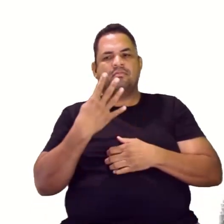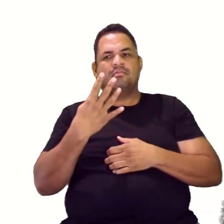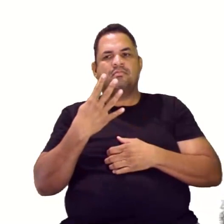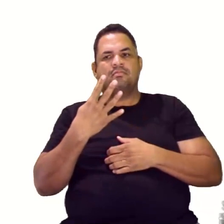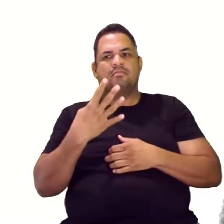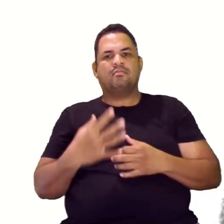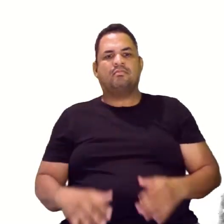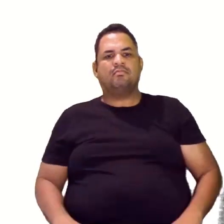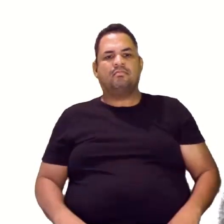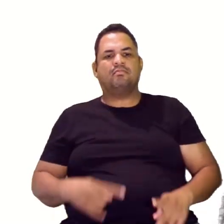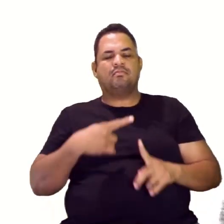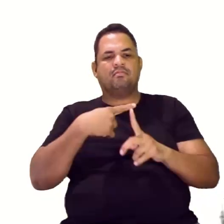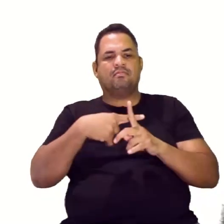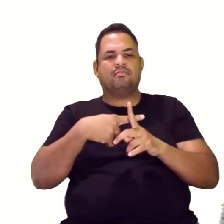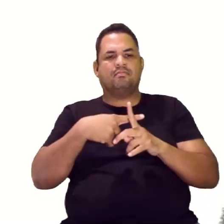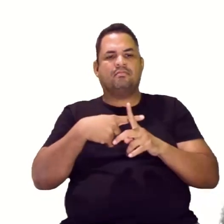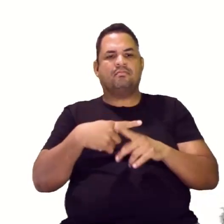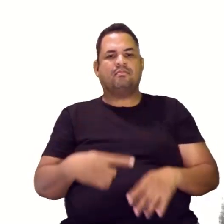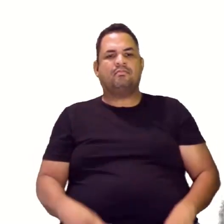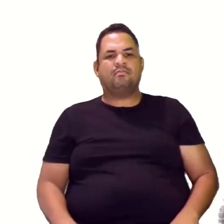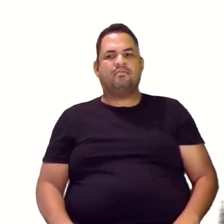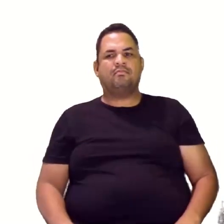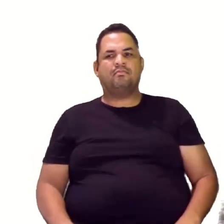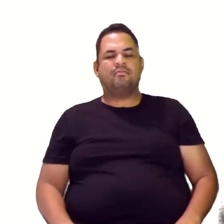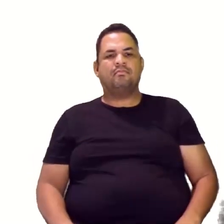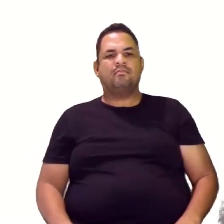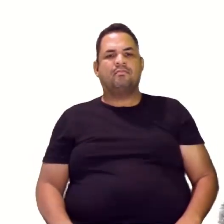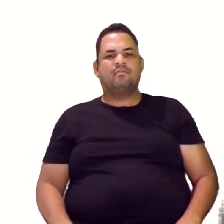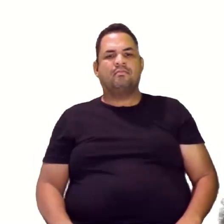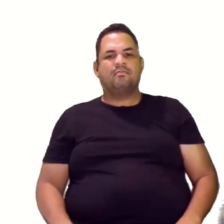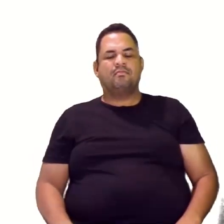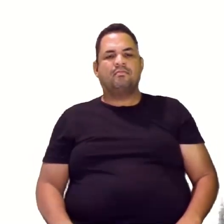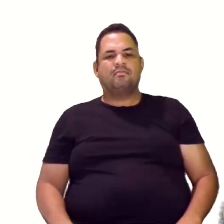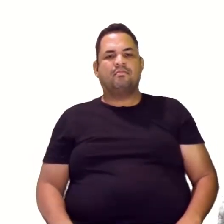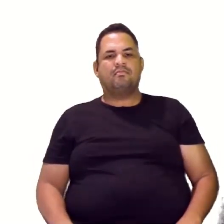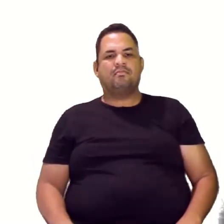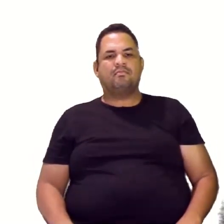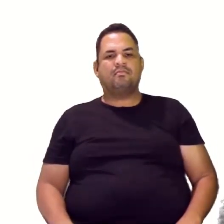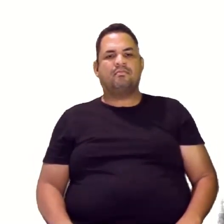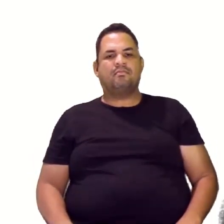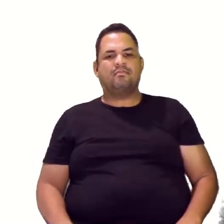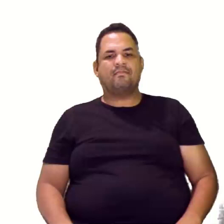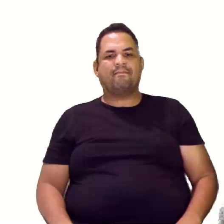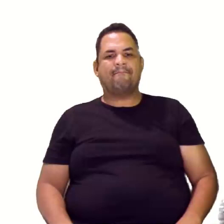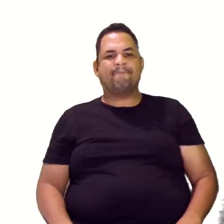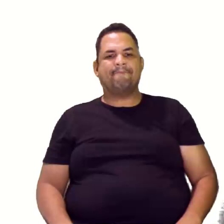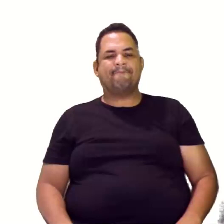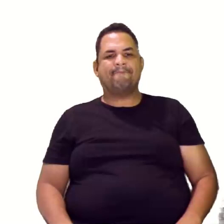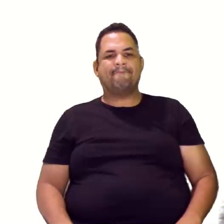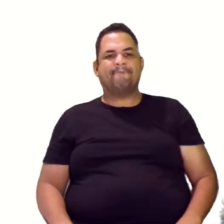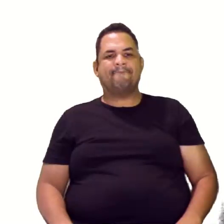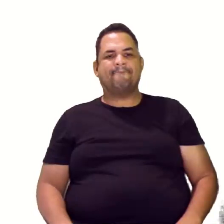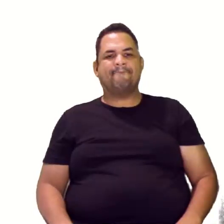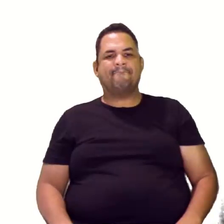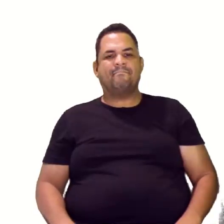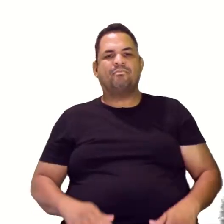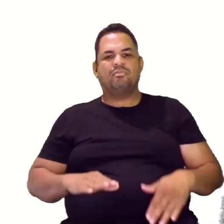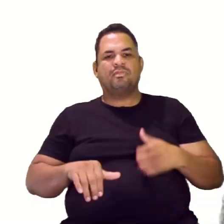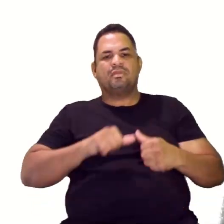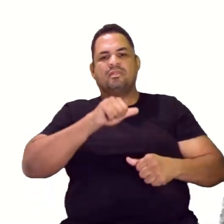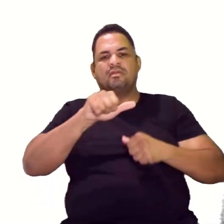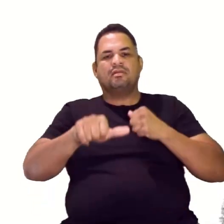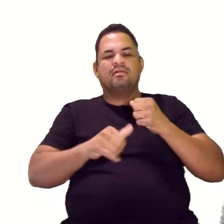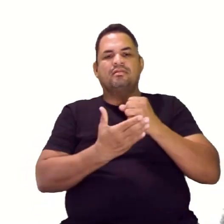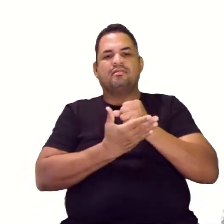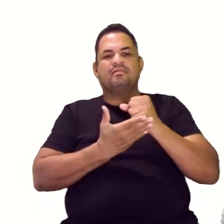né? Uma base positiva, né? E aí... A gente, quando muda a base,